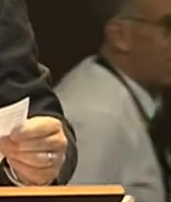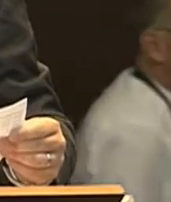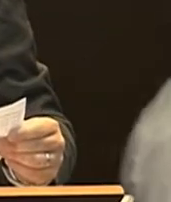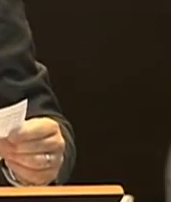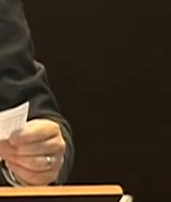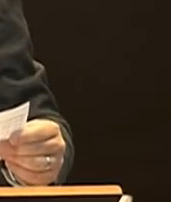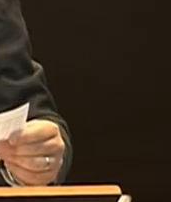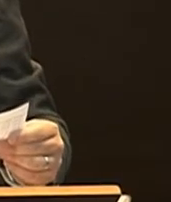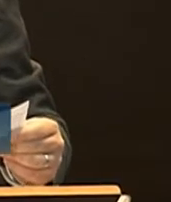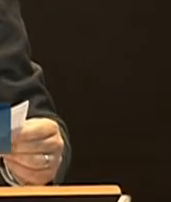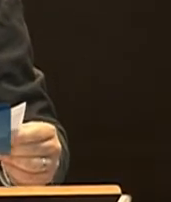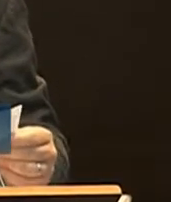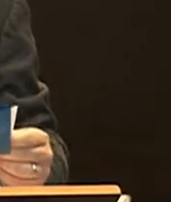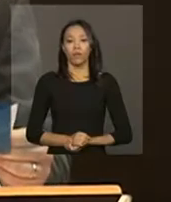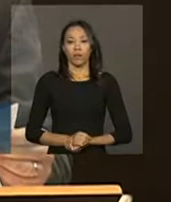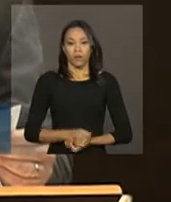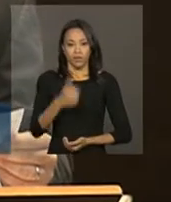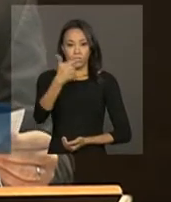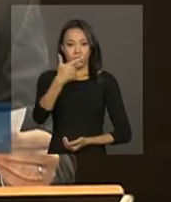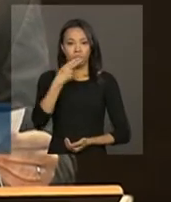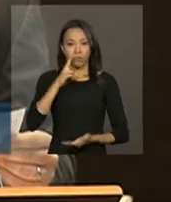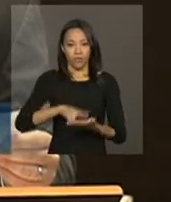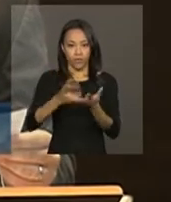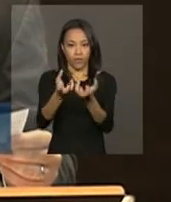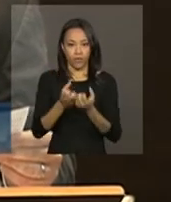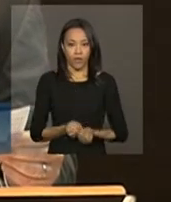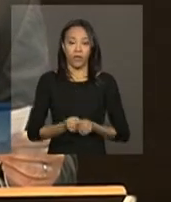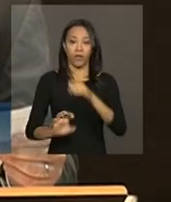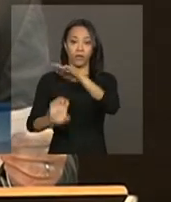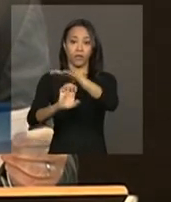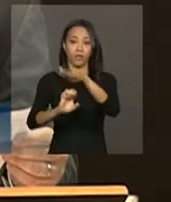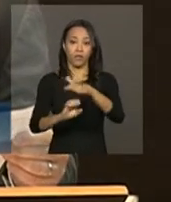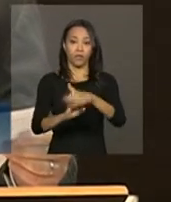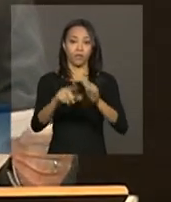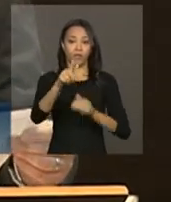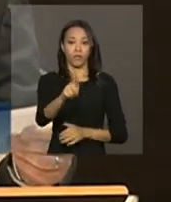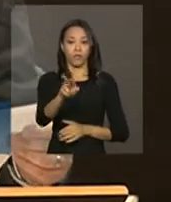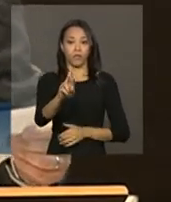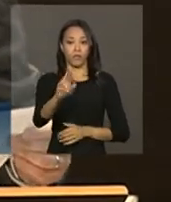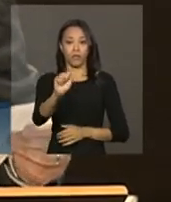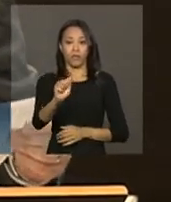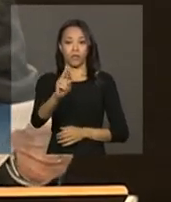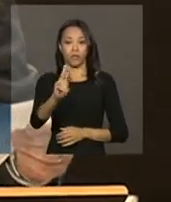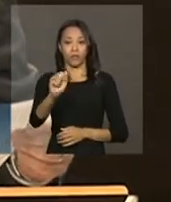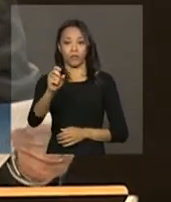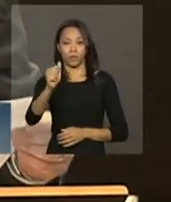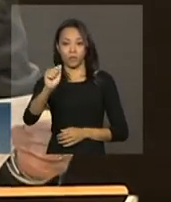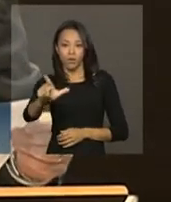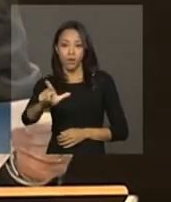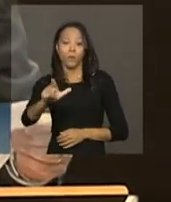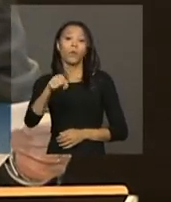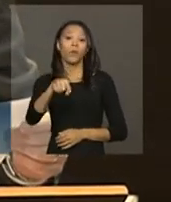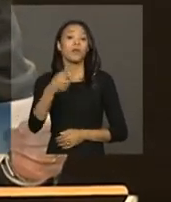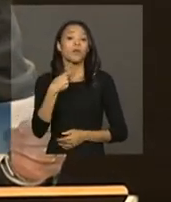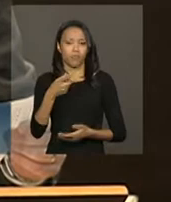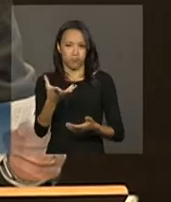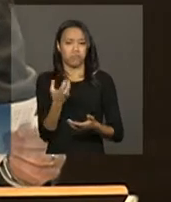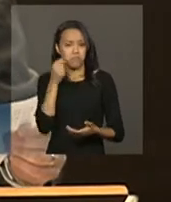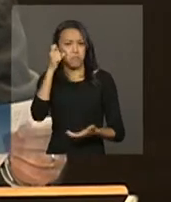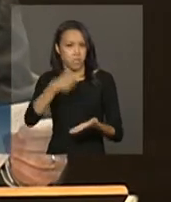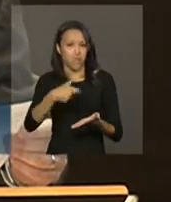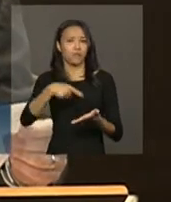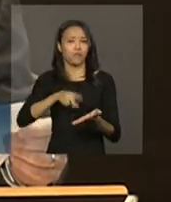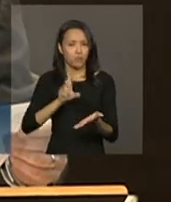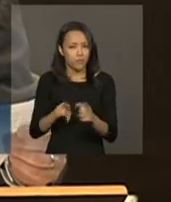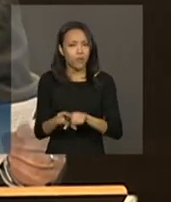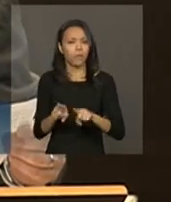segundo envelope envelope entregue pela corretora gradual representando o consórcio bmte declara que possui interesse em